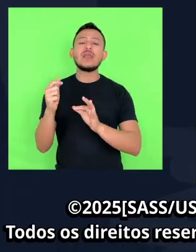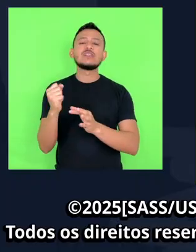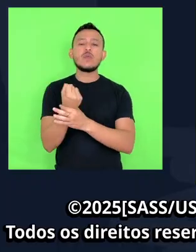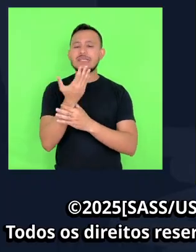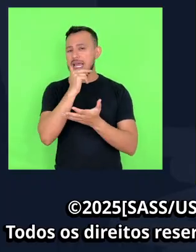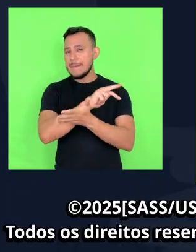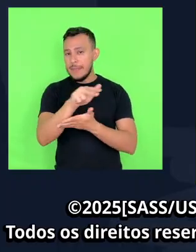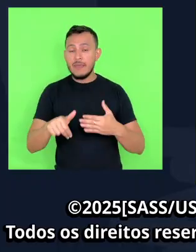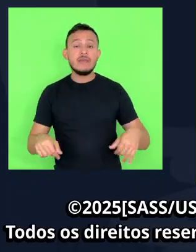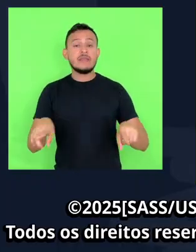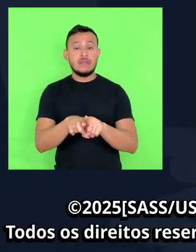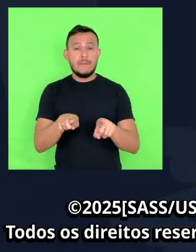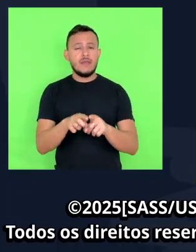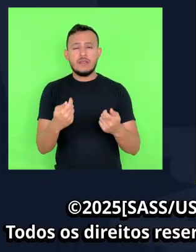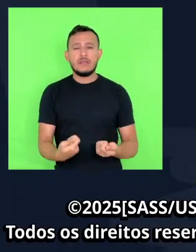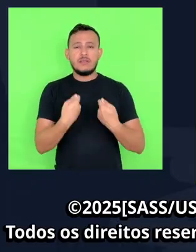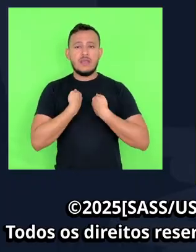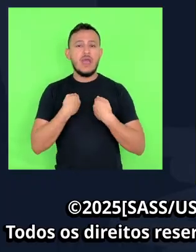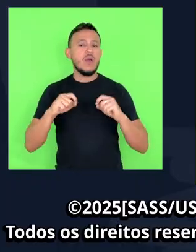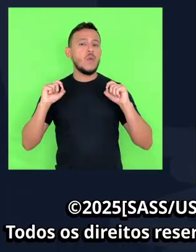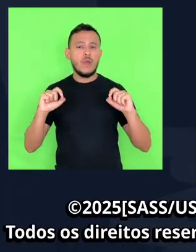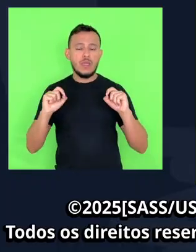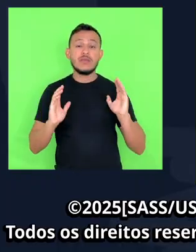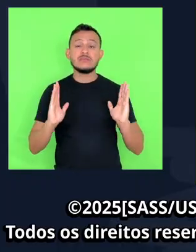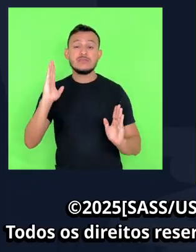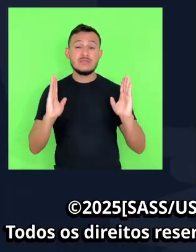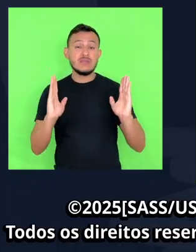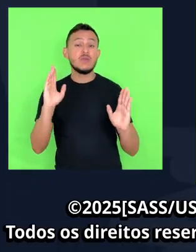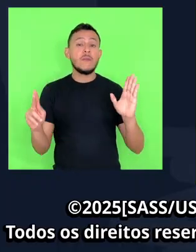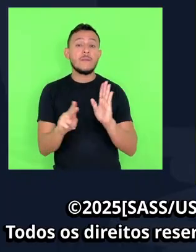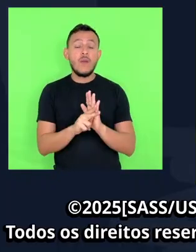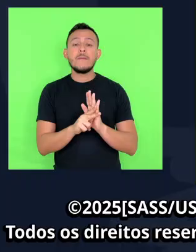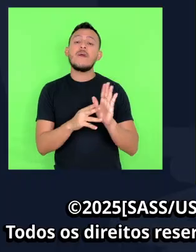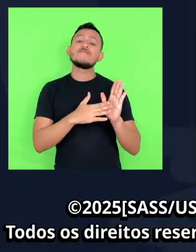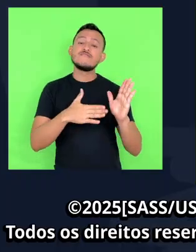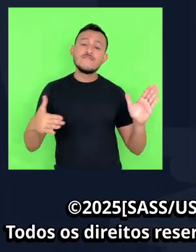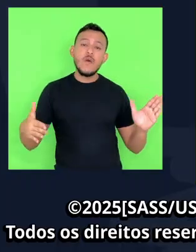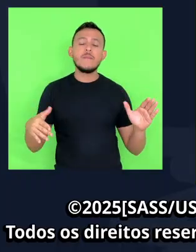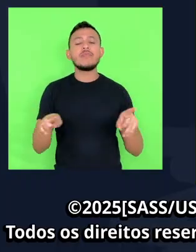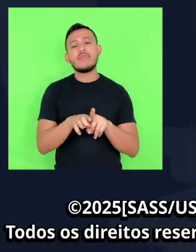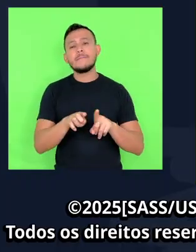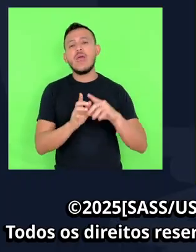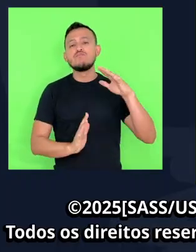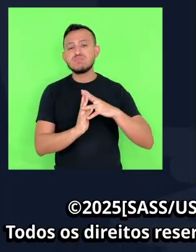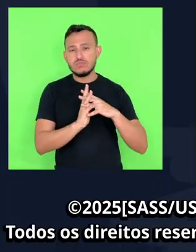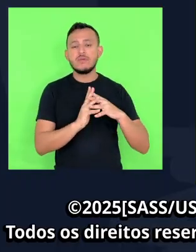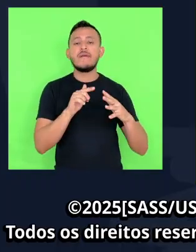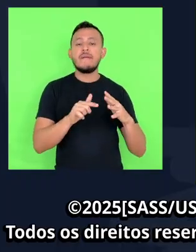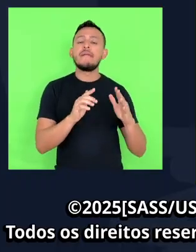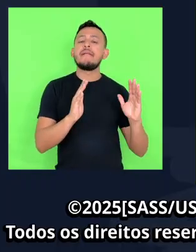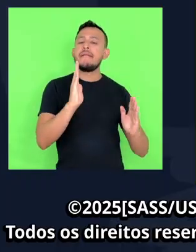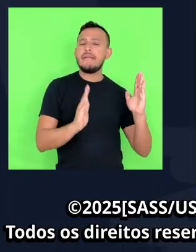insegurança alimentar, e isso cria ciclos de fome e de fartura, ciclos